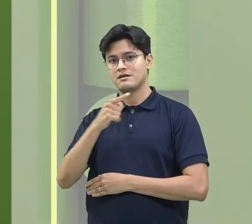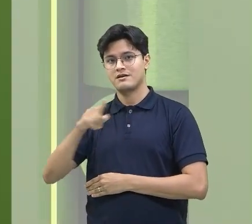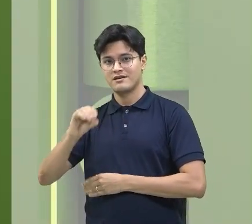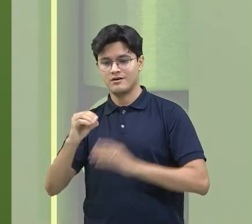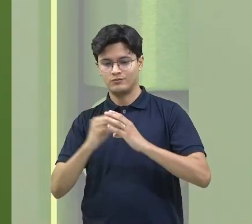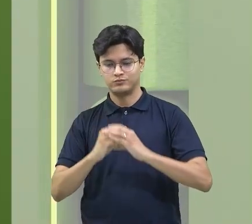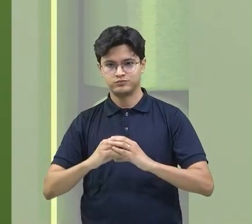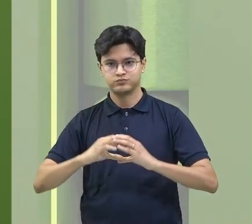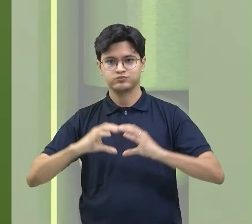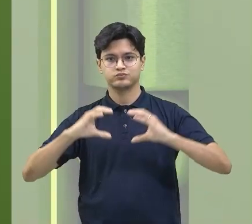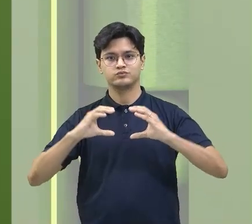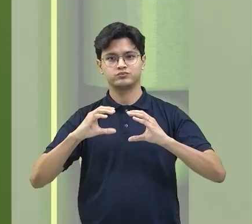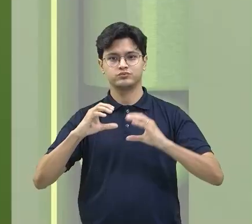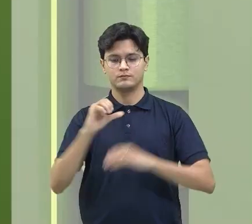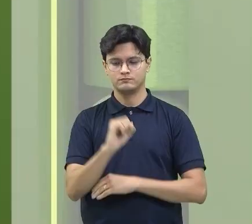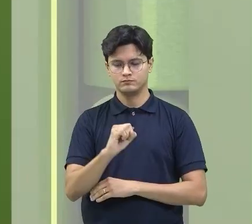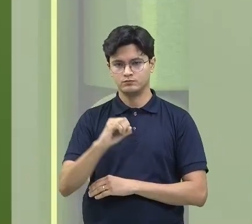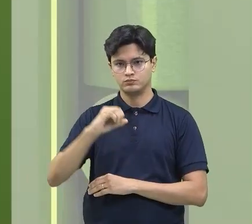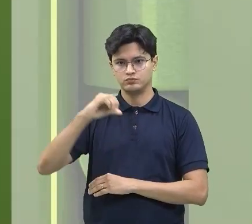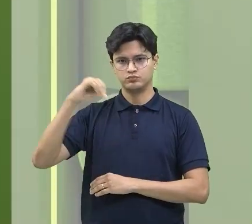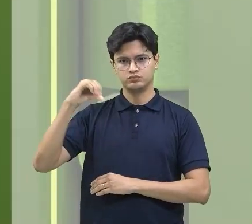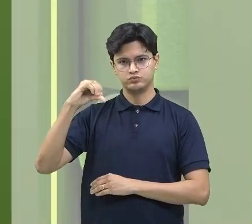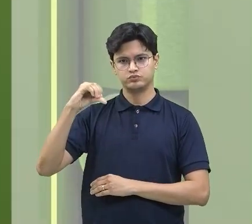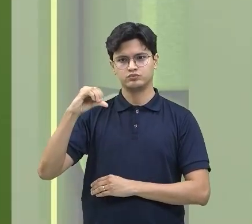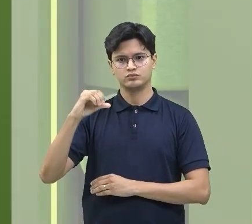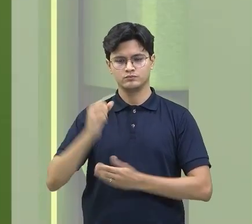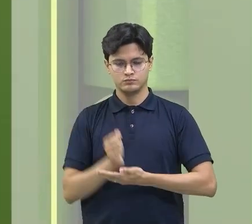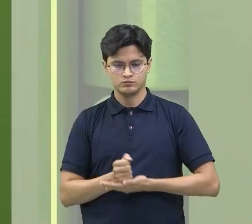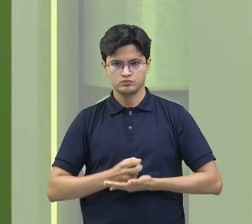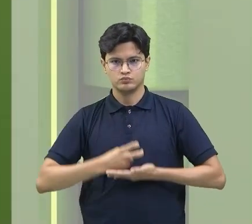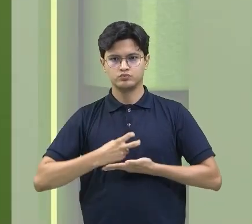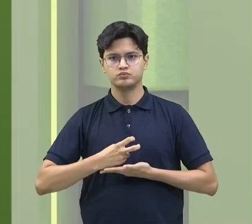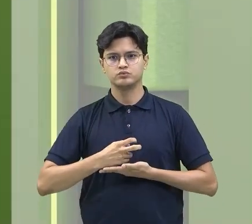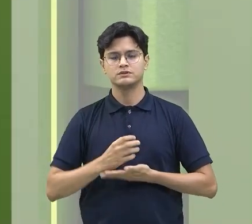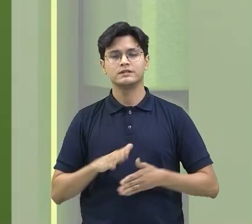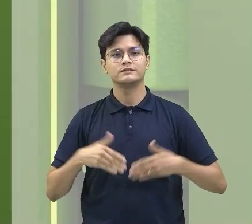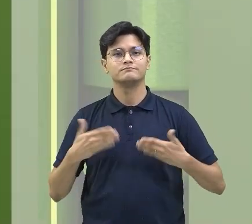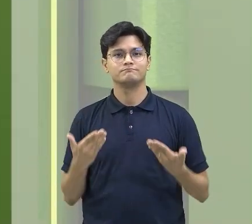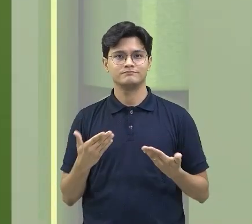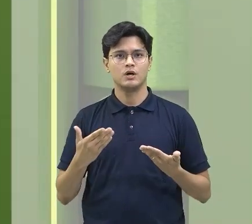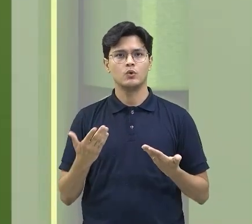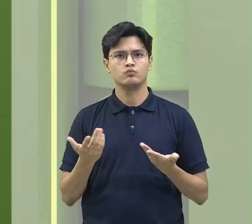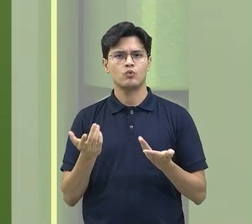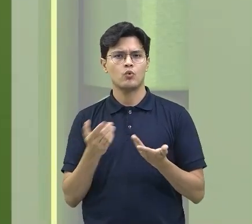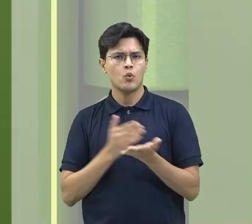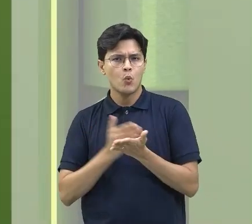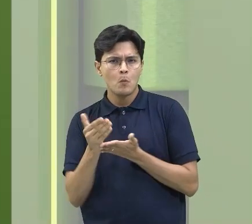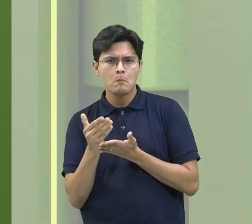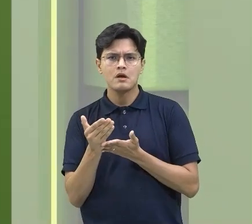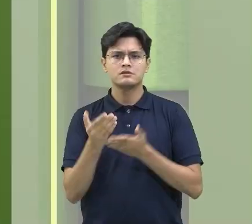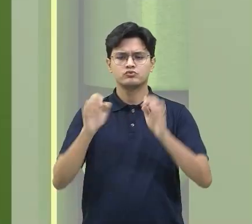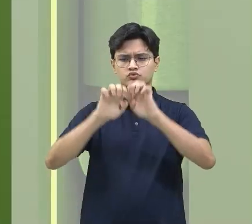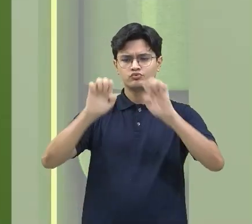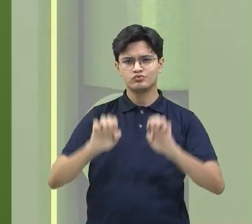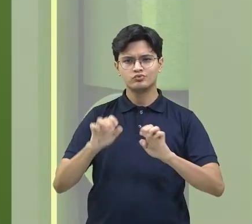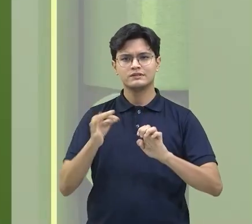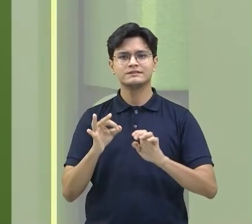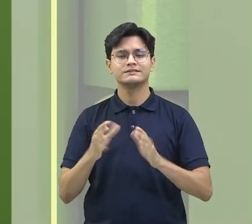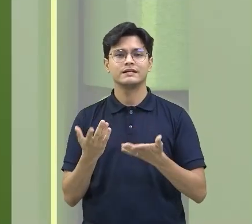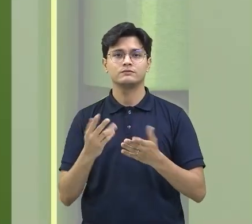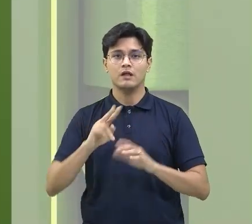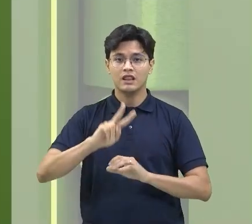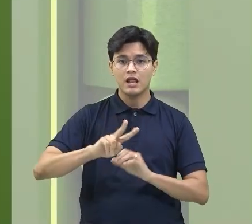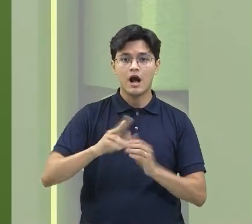feto, com seus órgãos, seus membros começando a ser formados. Agora a gente vai ver, então, né, passar por cada